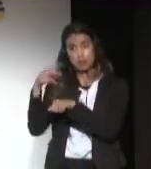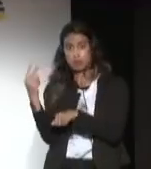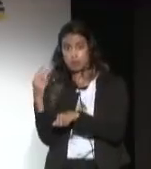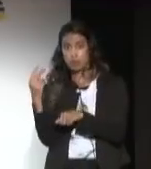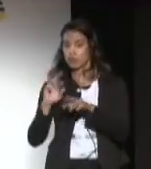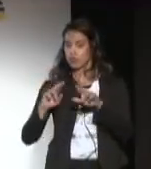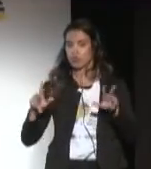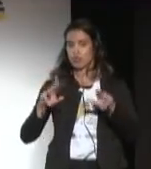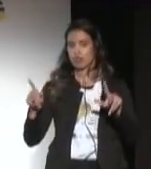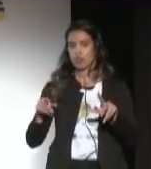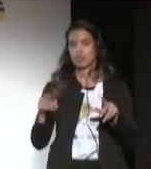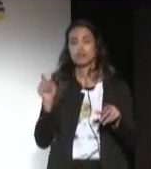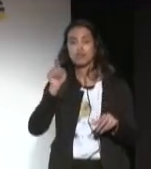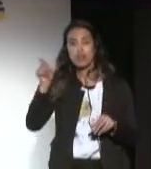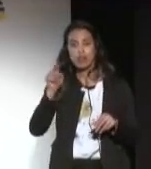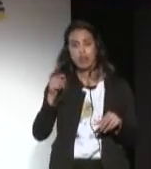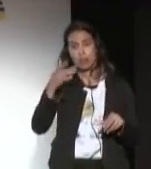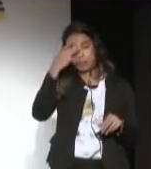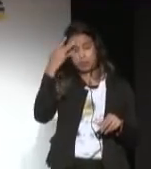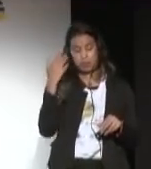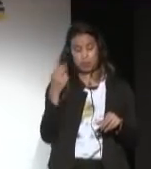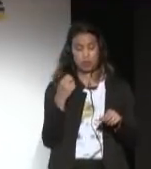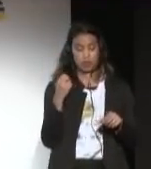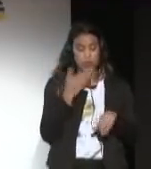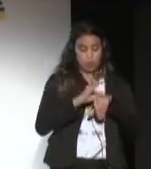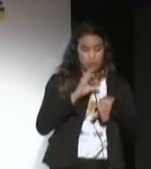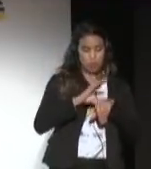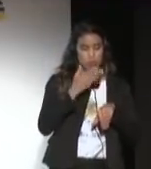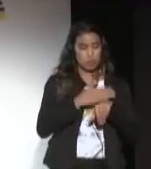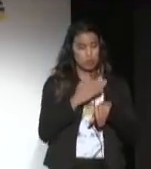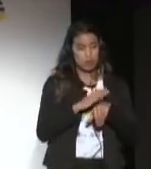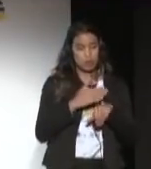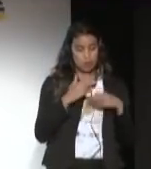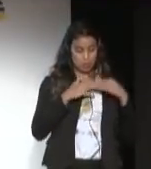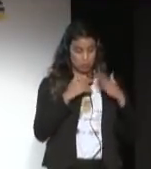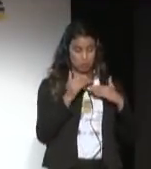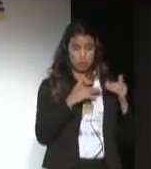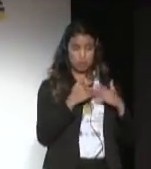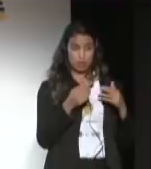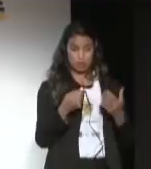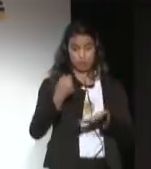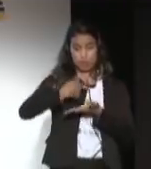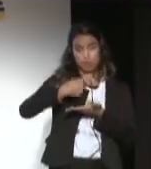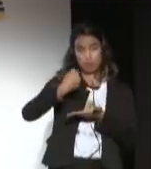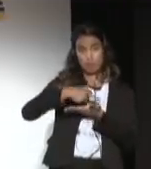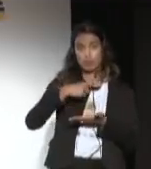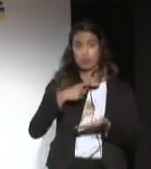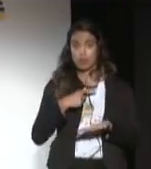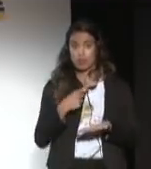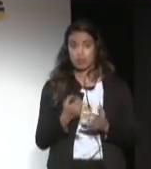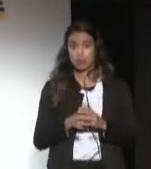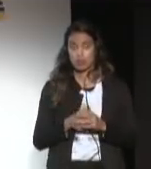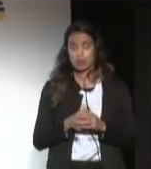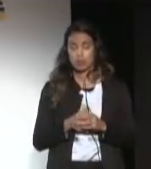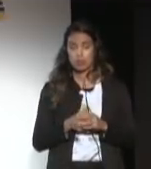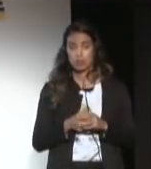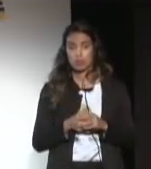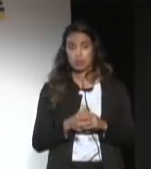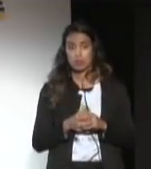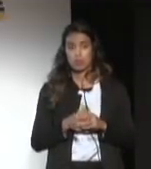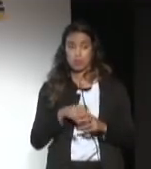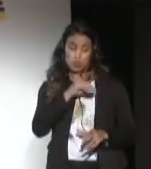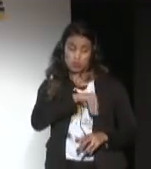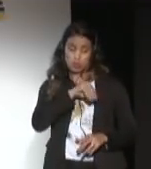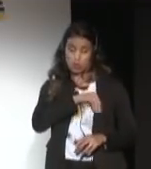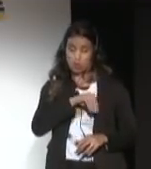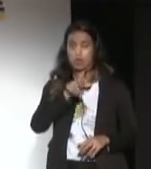tem um subsídio para poder se capacitar. Em todos esses países, os salários também são muito